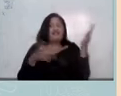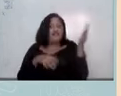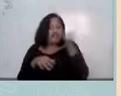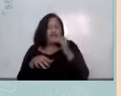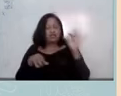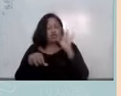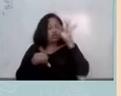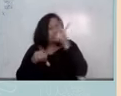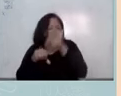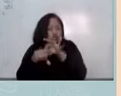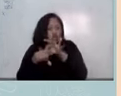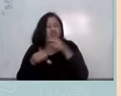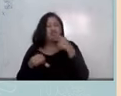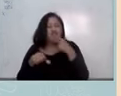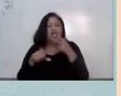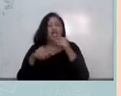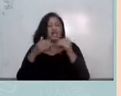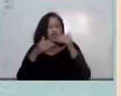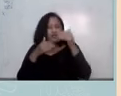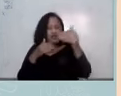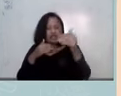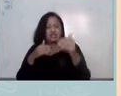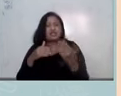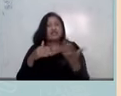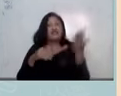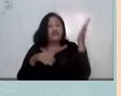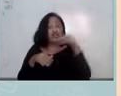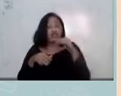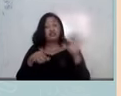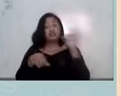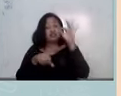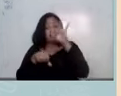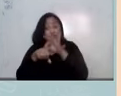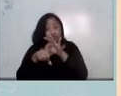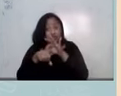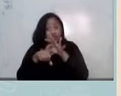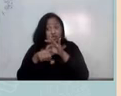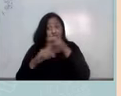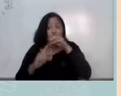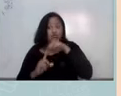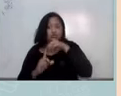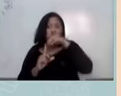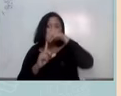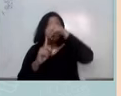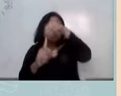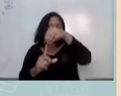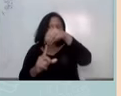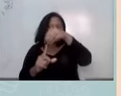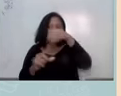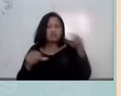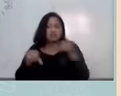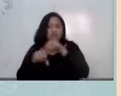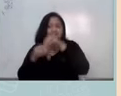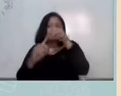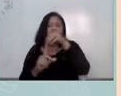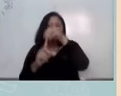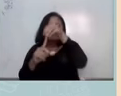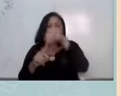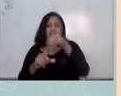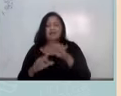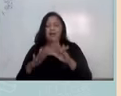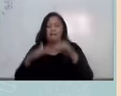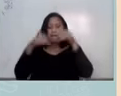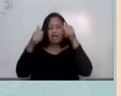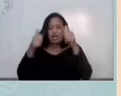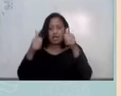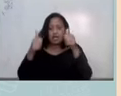mais na frente. Mas elas estão relacionadas a mosquitos vetores. E que a gente poderia, a melhor maneira, né, da gente conseguir